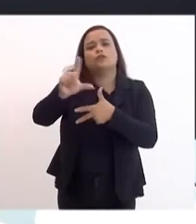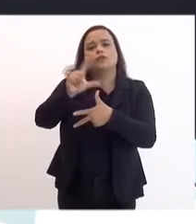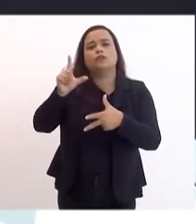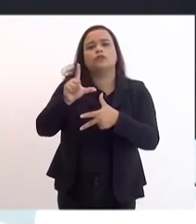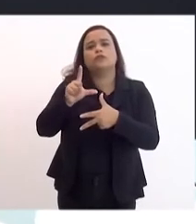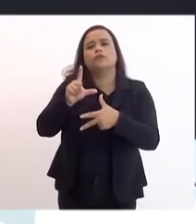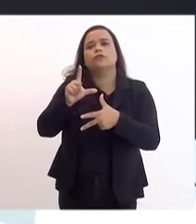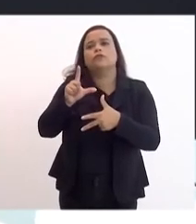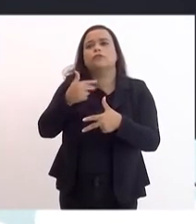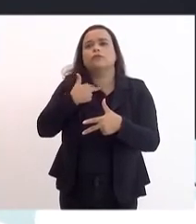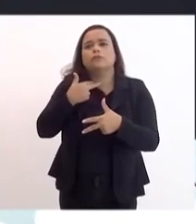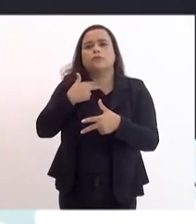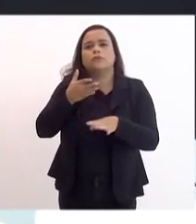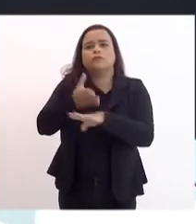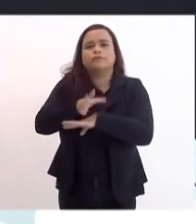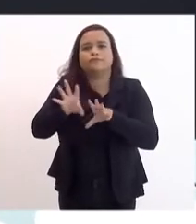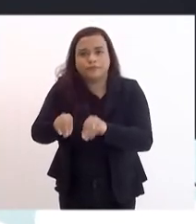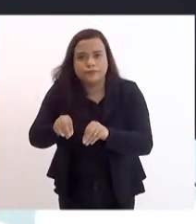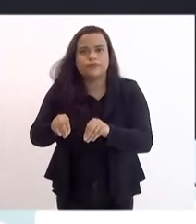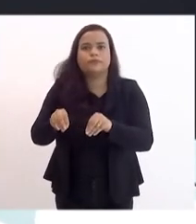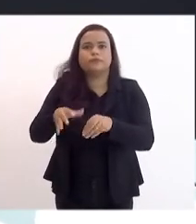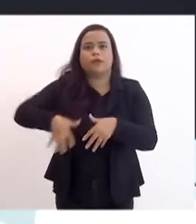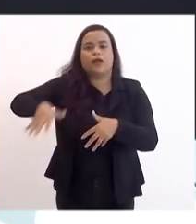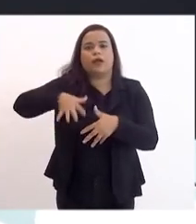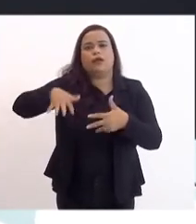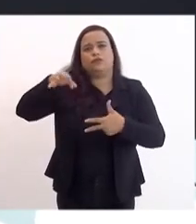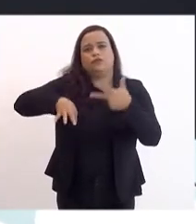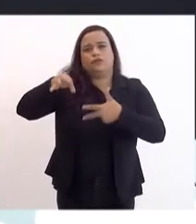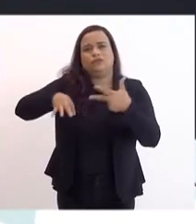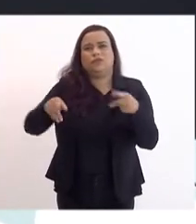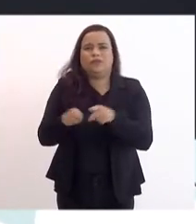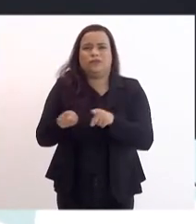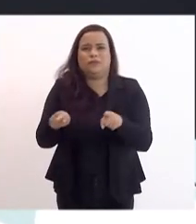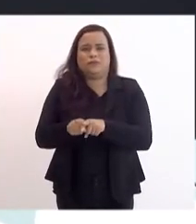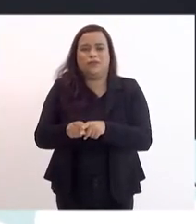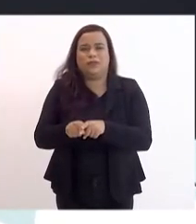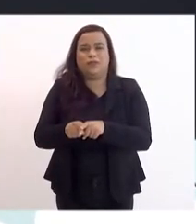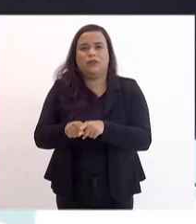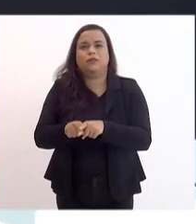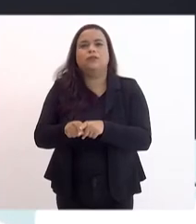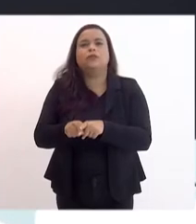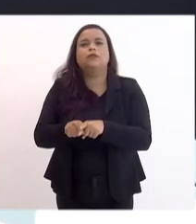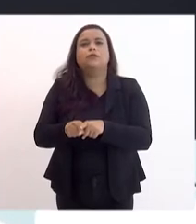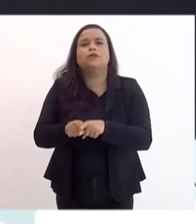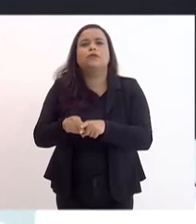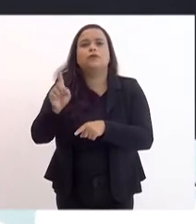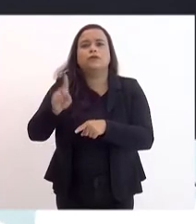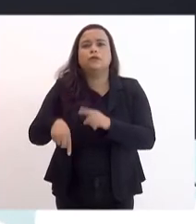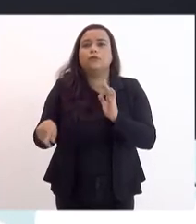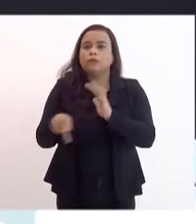competência do judiciário, porque é rito jurídico.